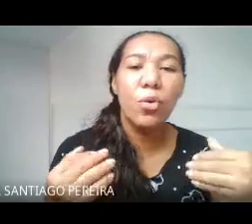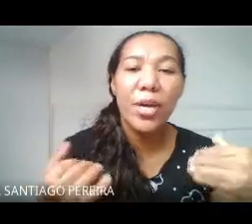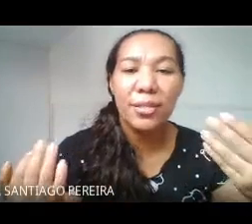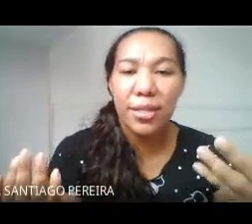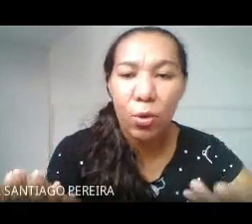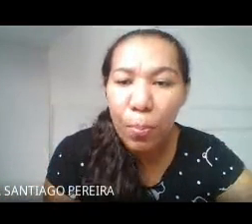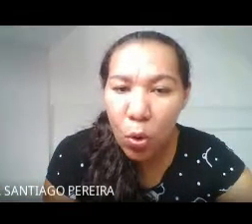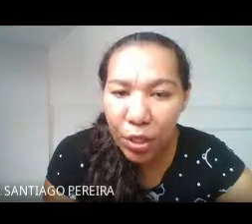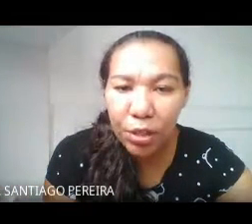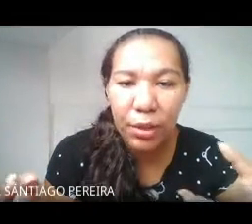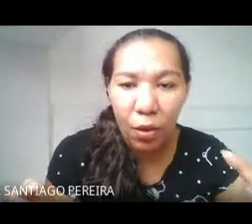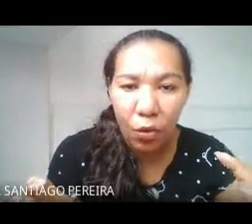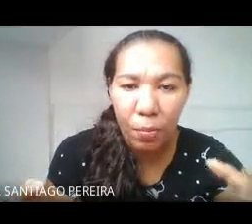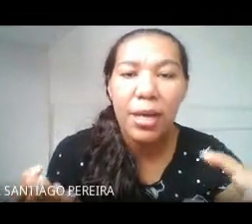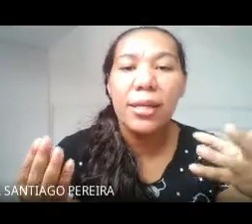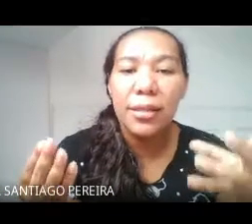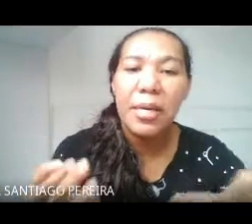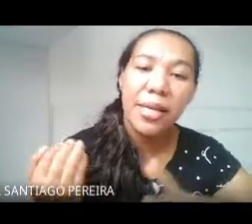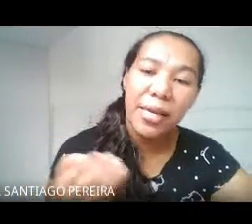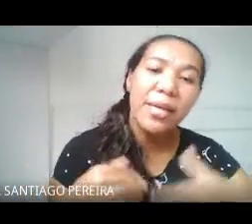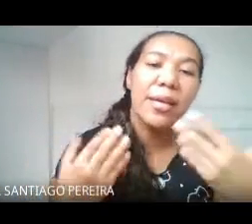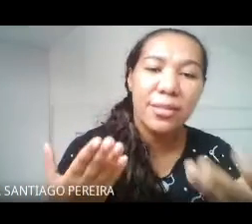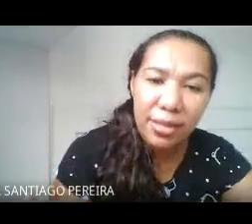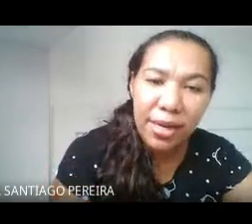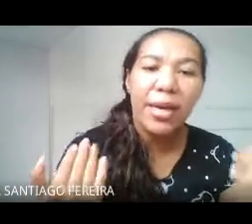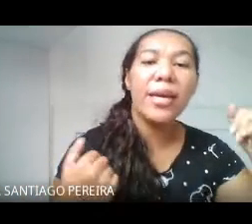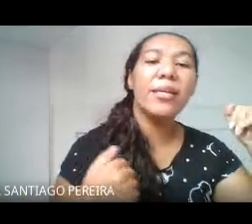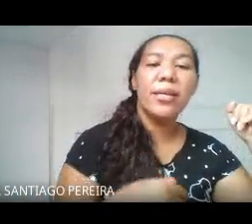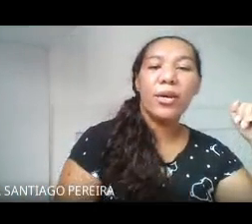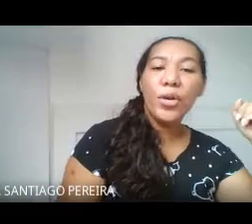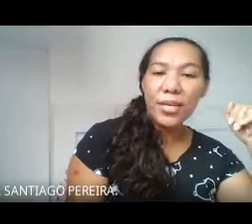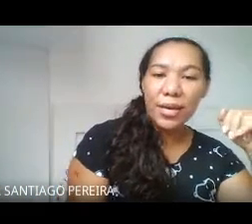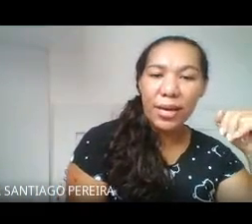além de conhecer um pouquinho da obra, também tenha interesse